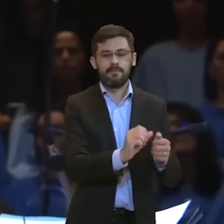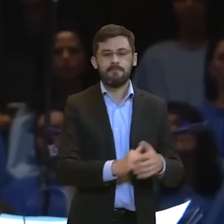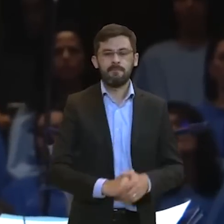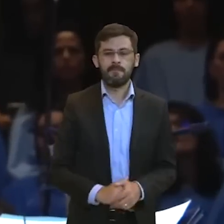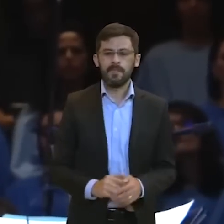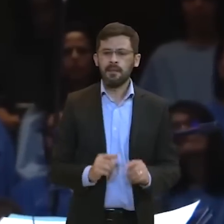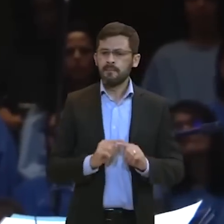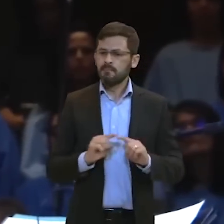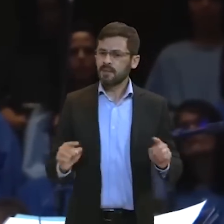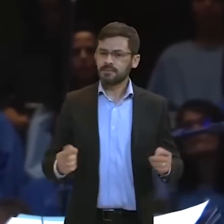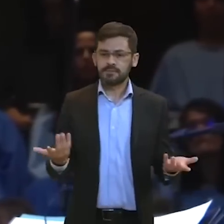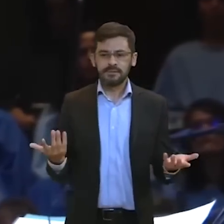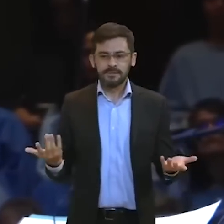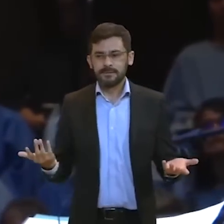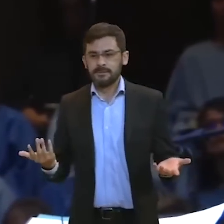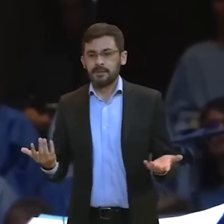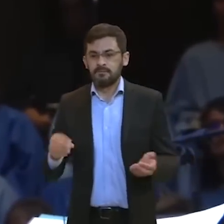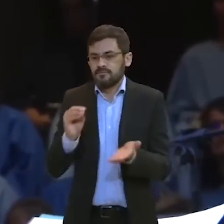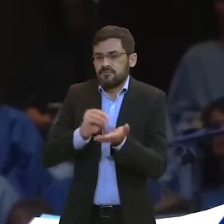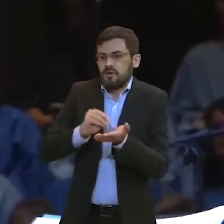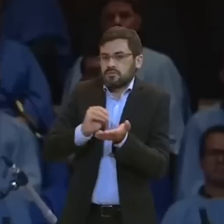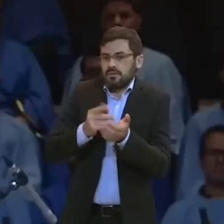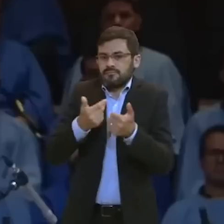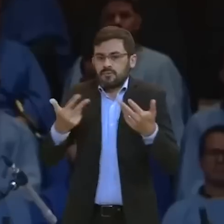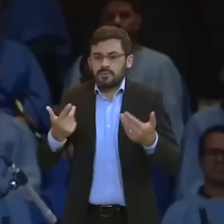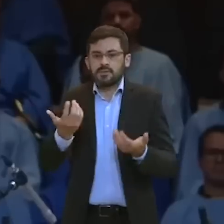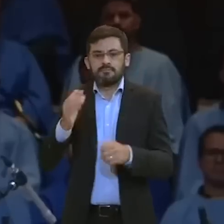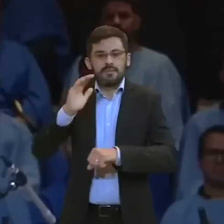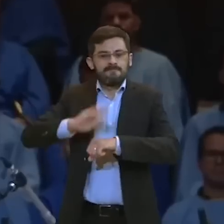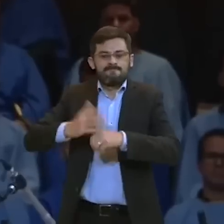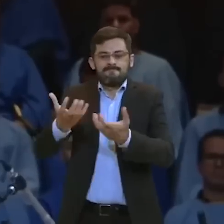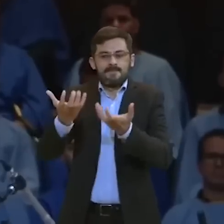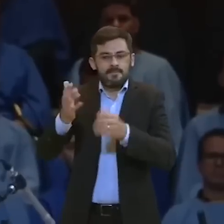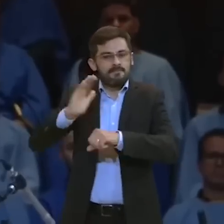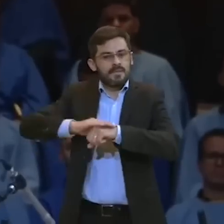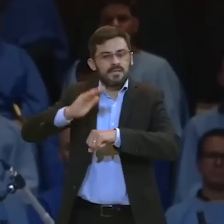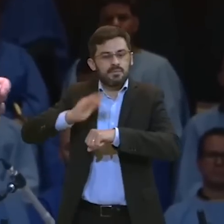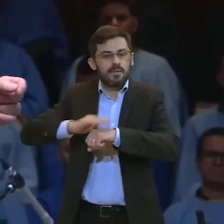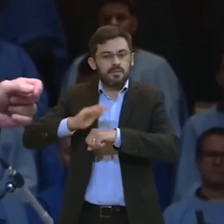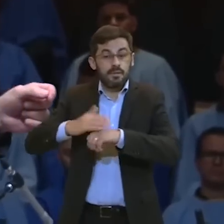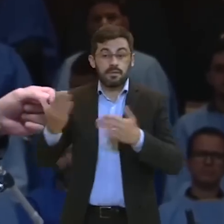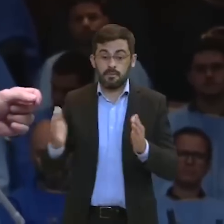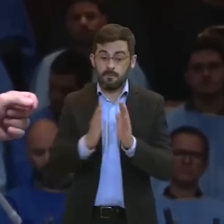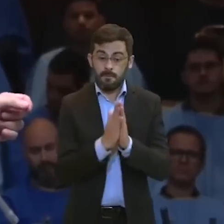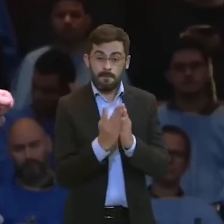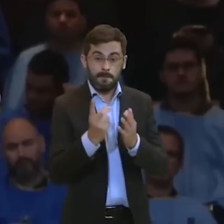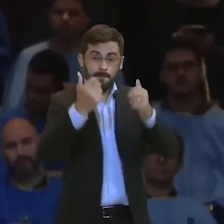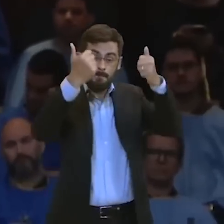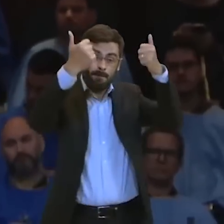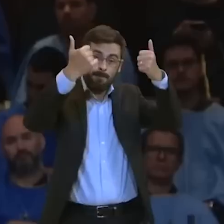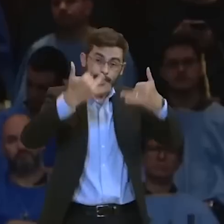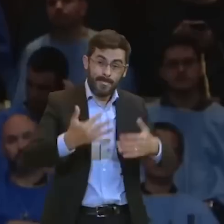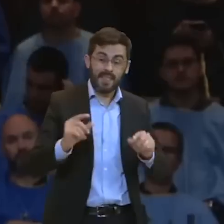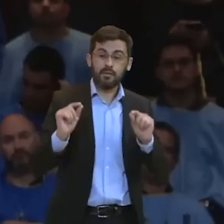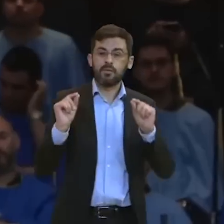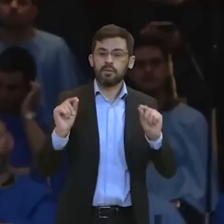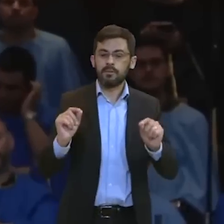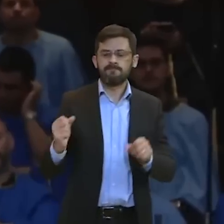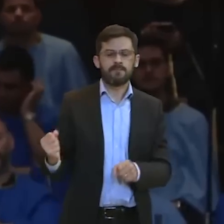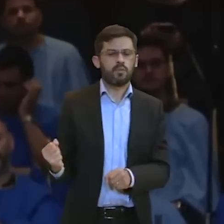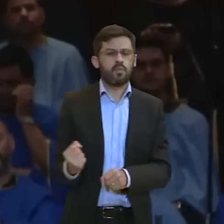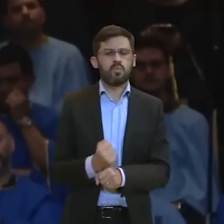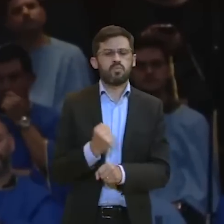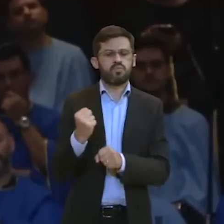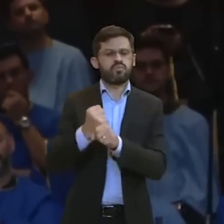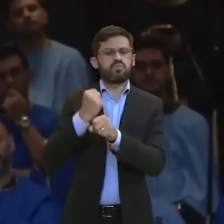Como ele não estava satisfeito com tudo isso, então a Bíblia diz para a gente que ele constrói